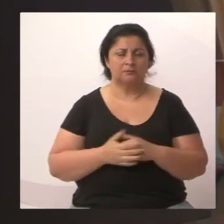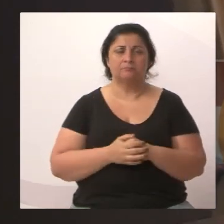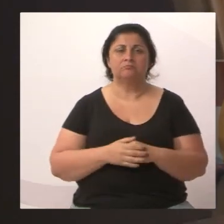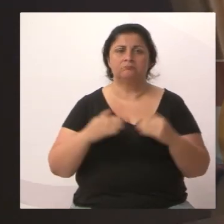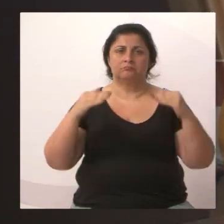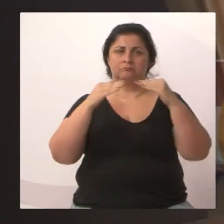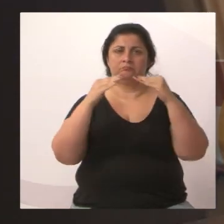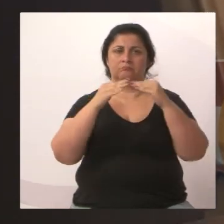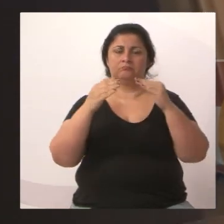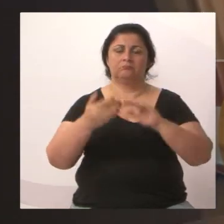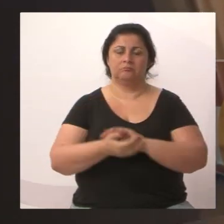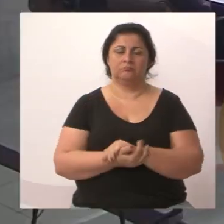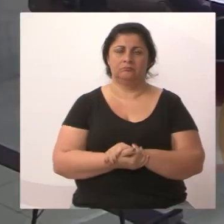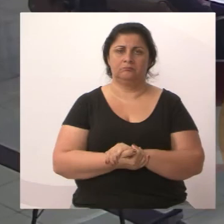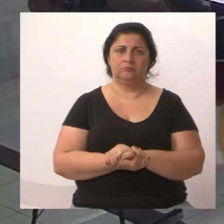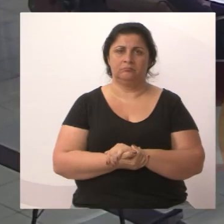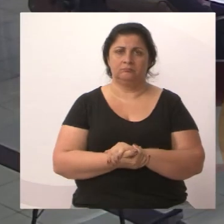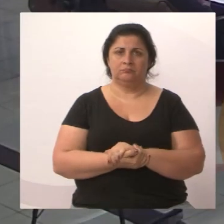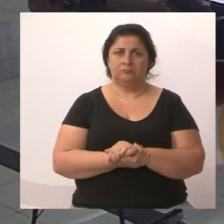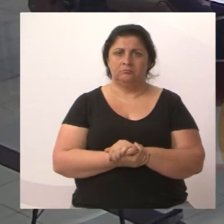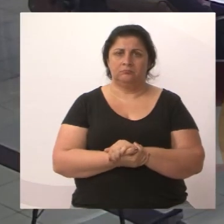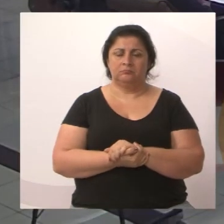parecer do Tribunal de Contas.